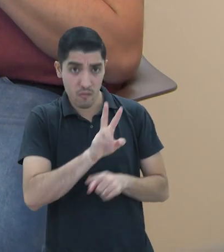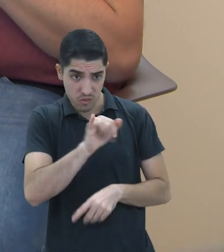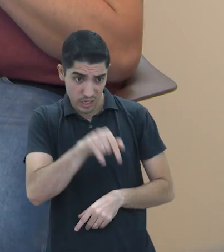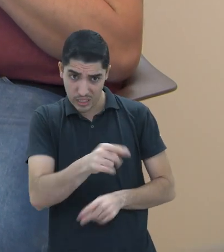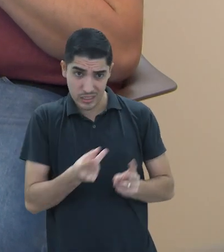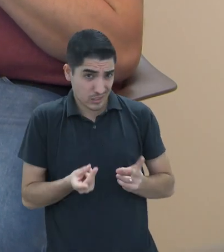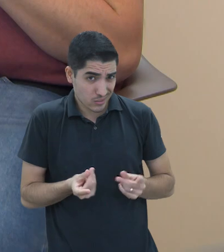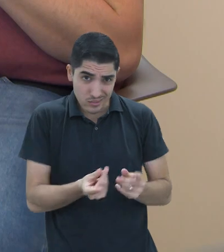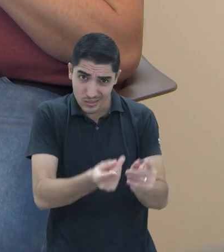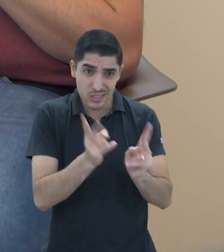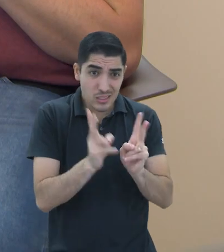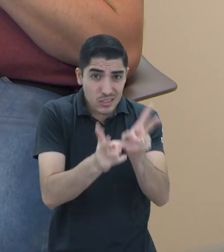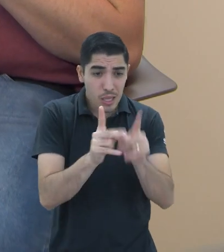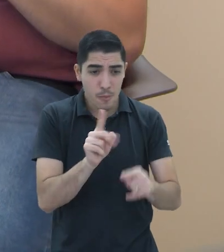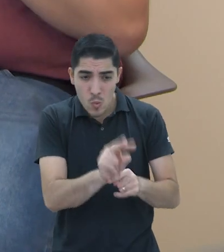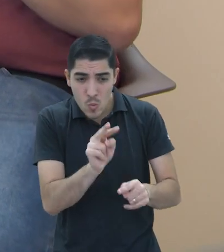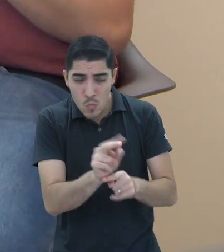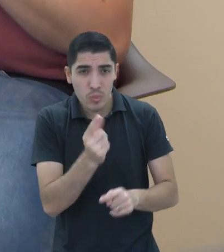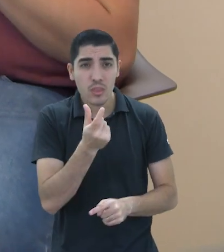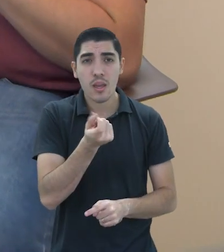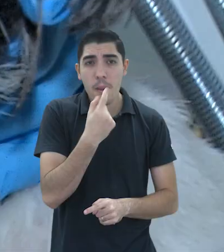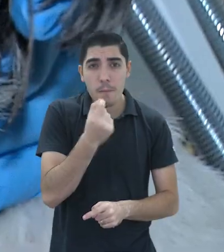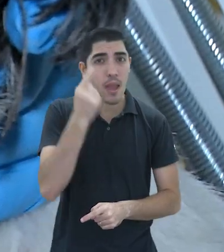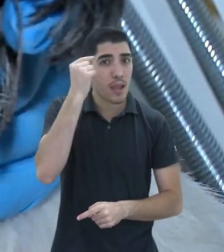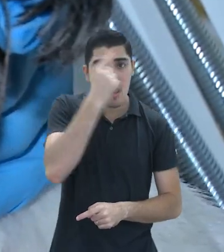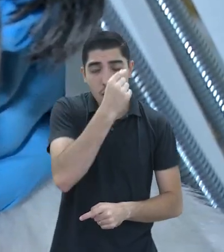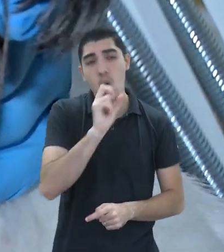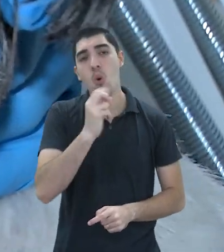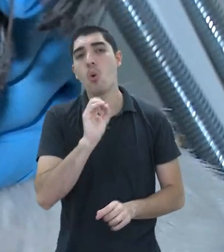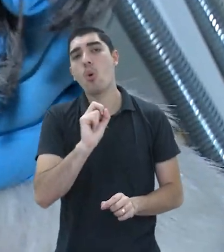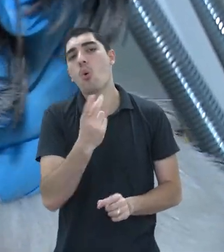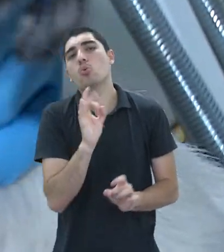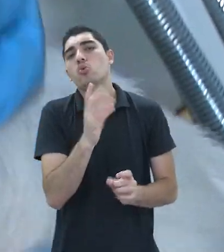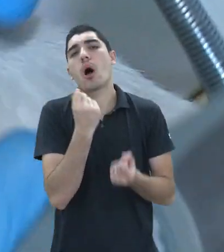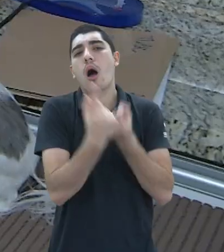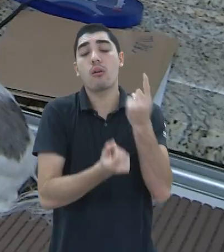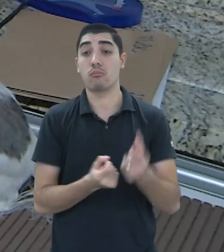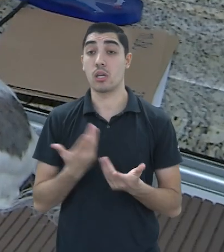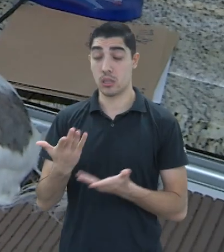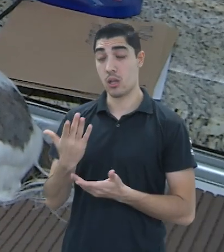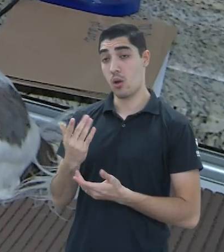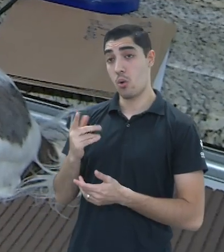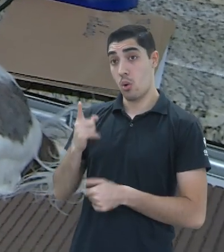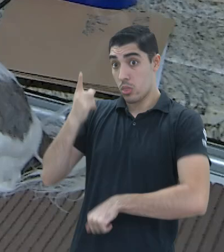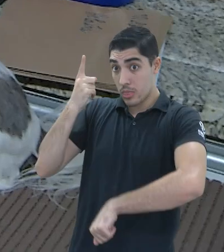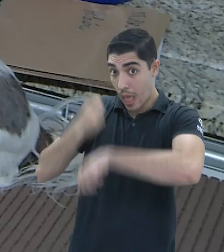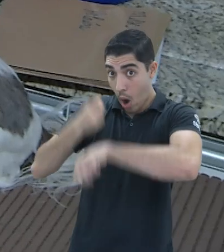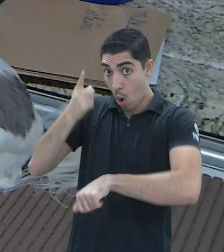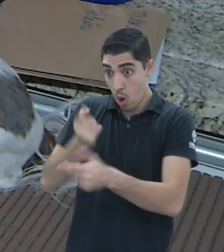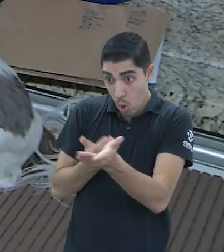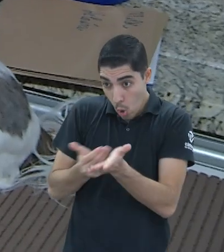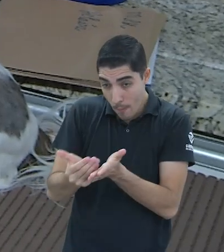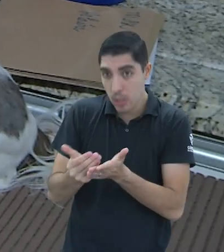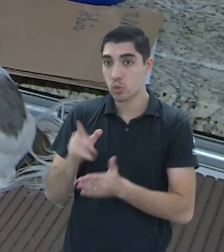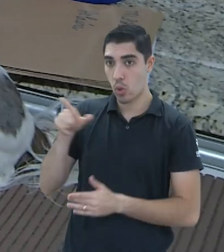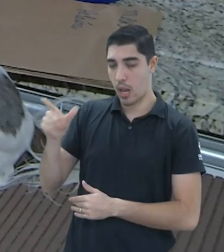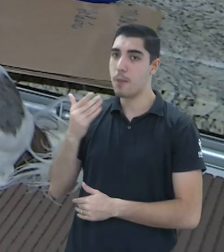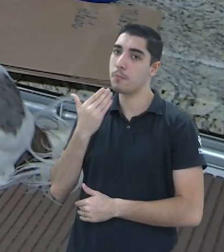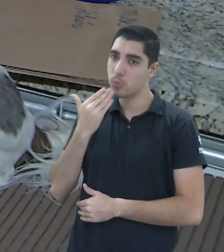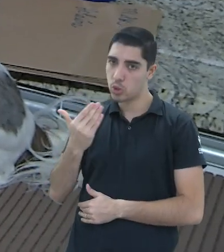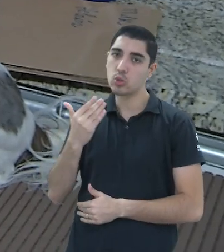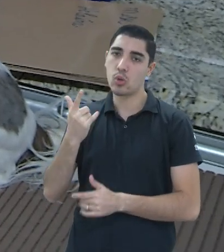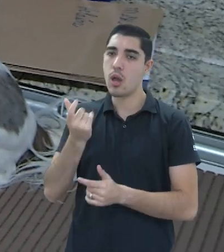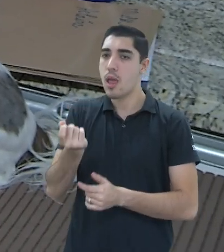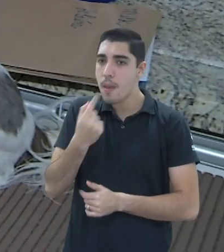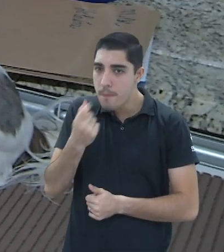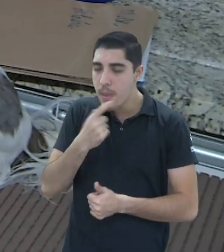coisa momentânea? De início, assim, foram alguns remédios, antibióticos, corticoide, né? Que ela estava com um problema de